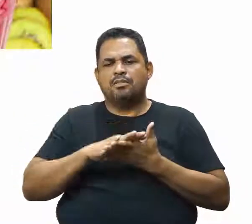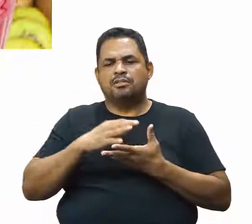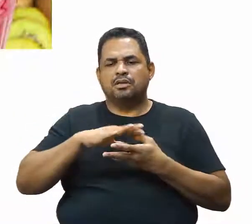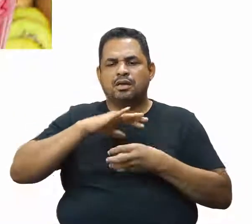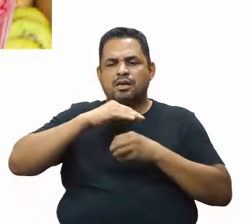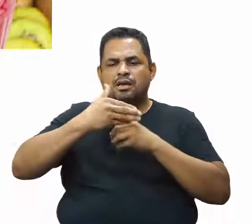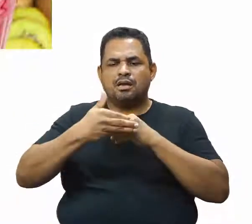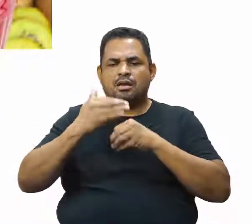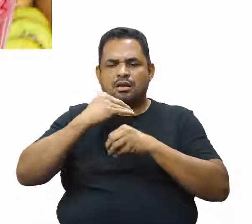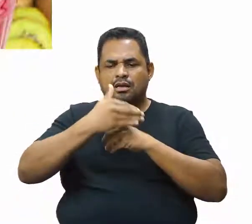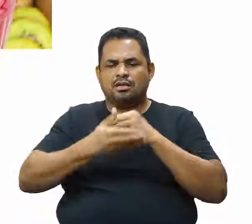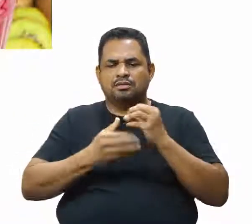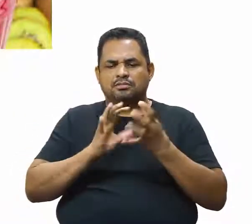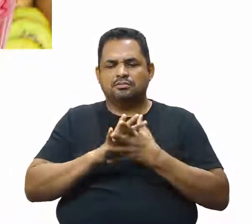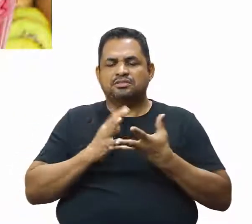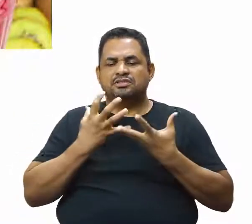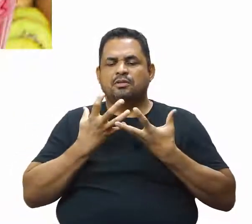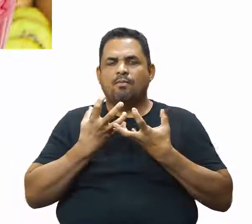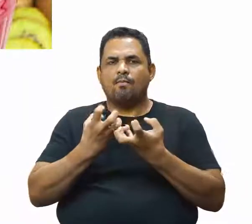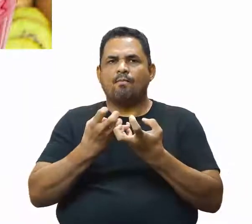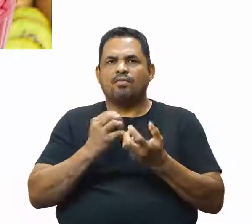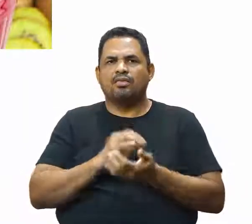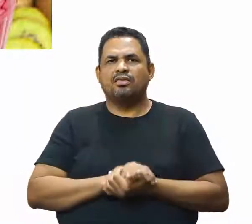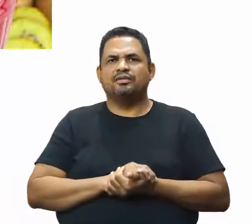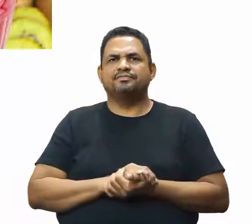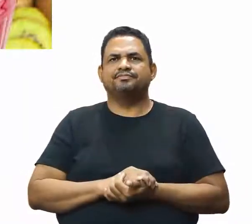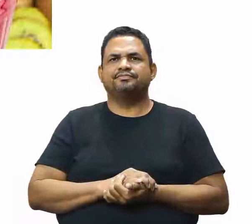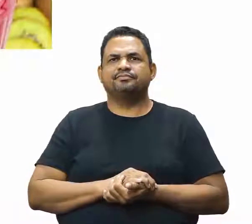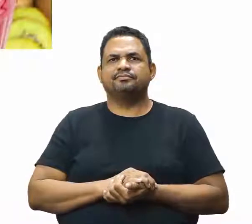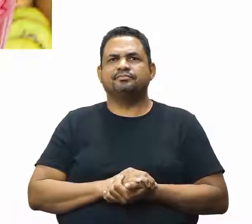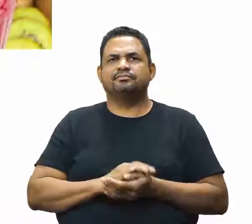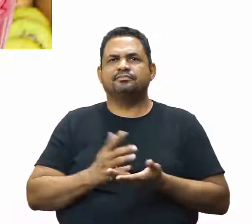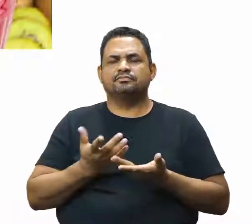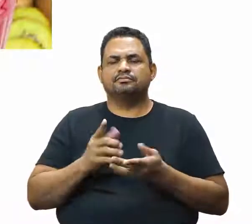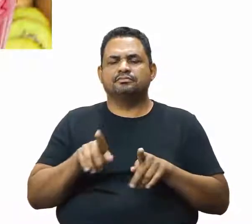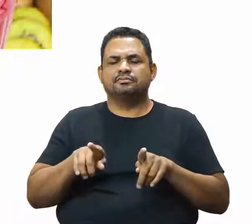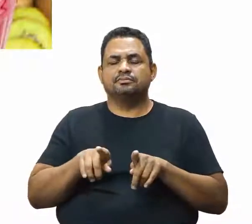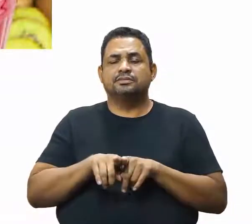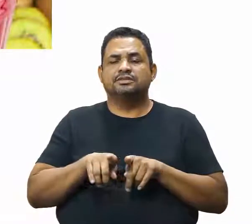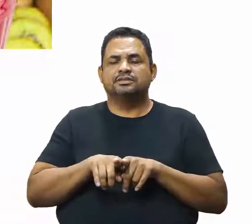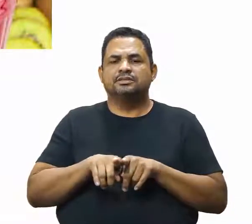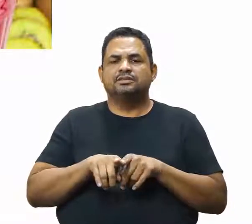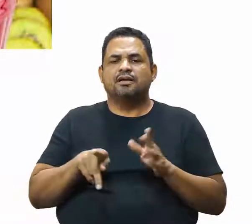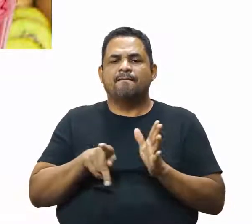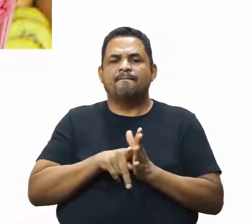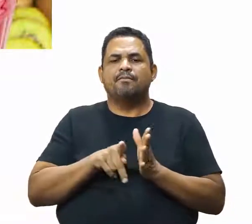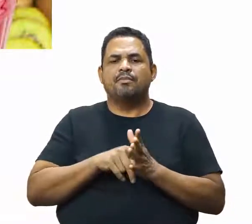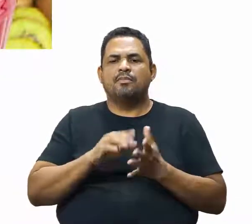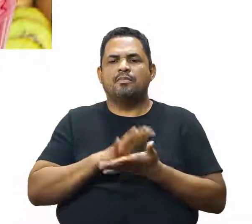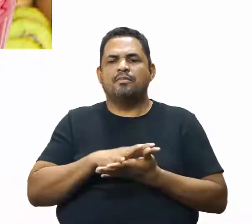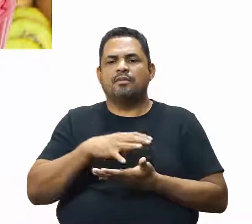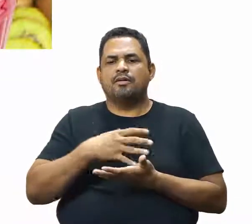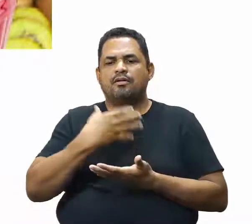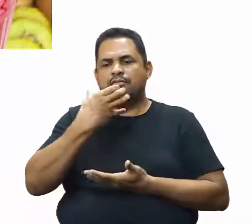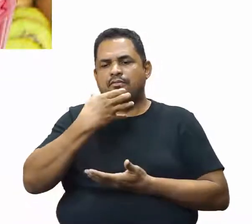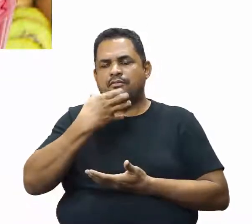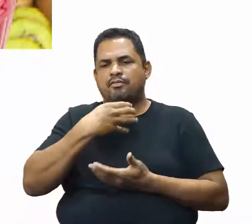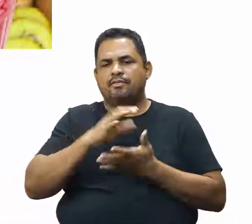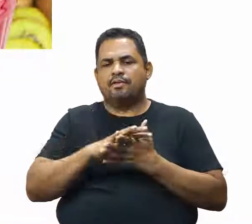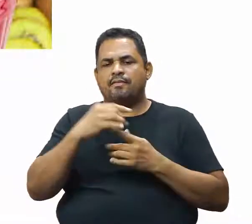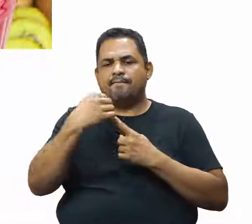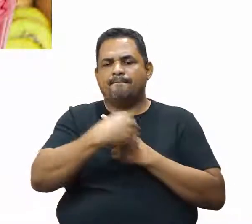cascas desidratadas. Não só as cascas, pessoal, como a própria fruta. A banana,